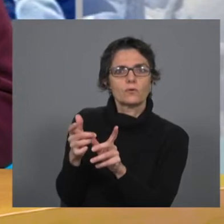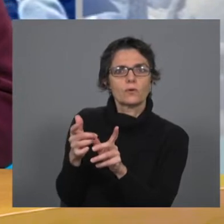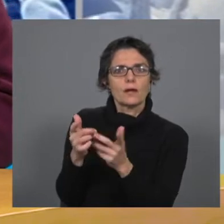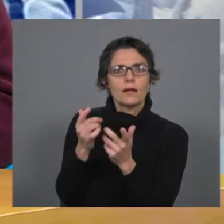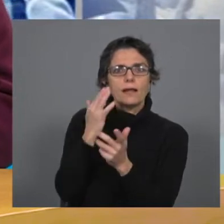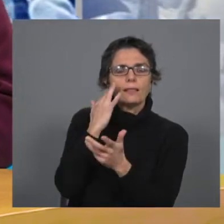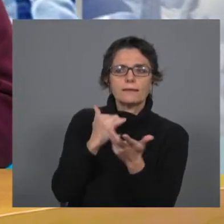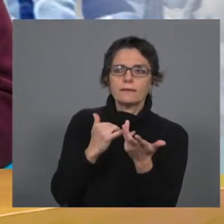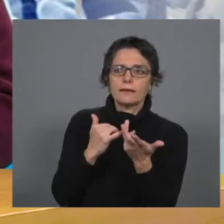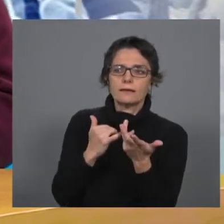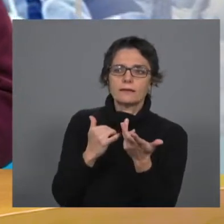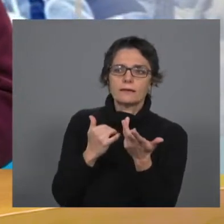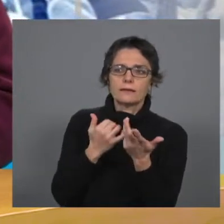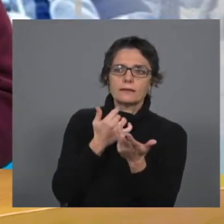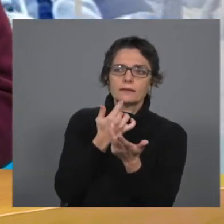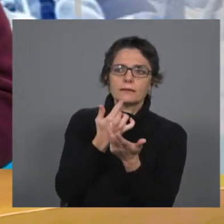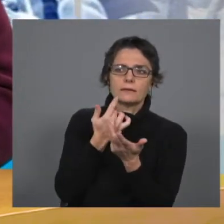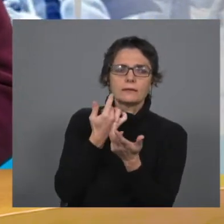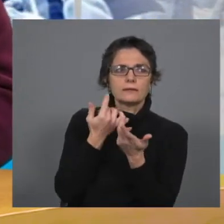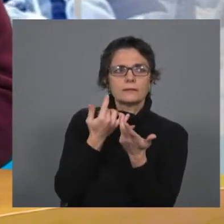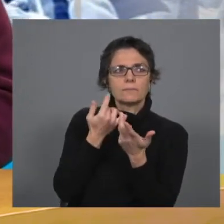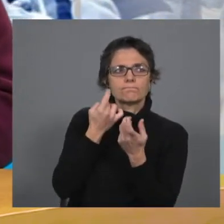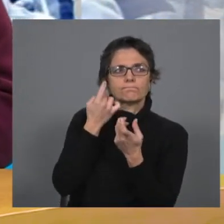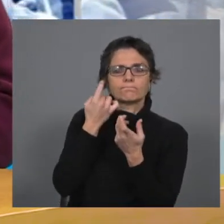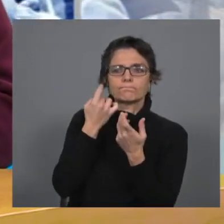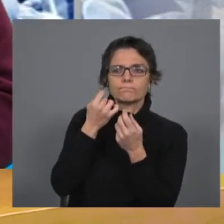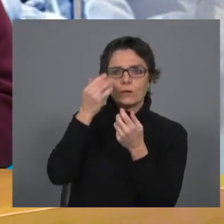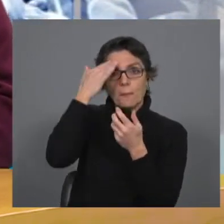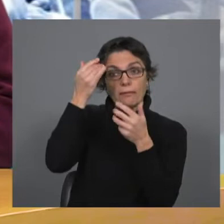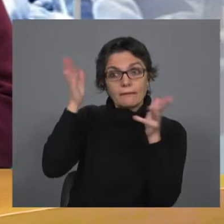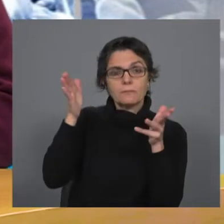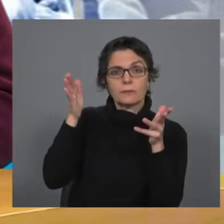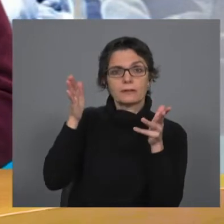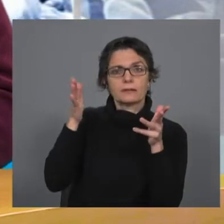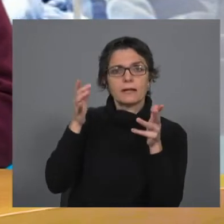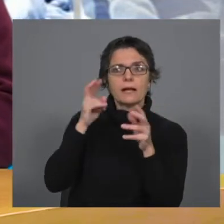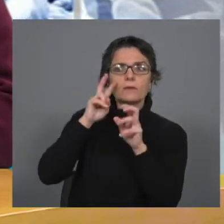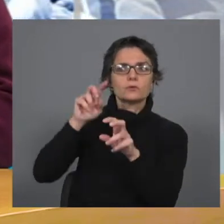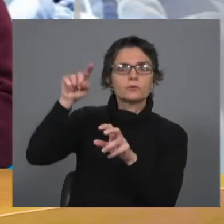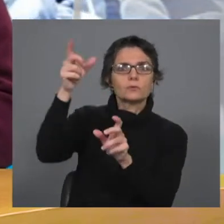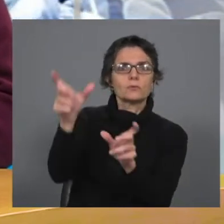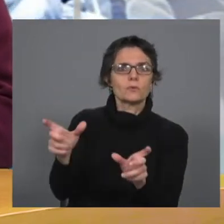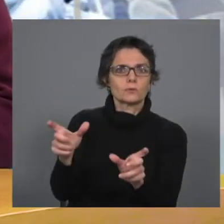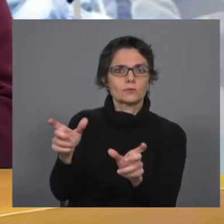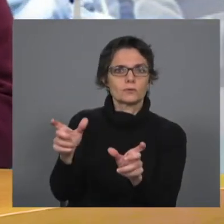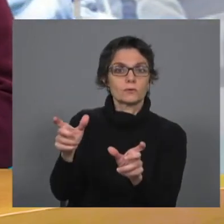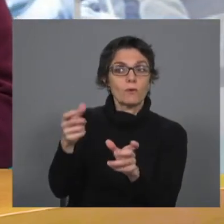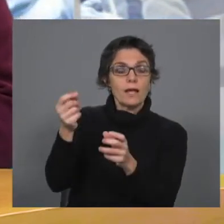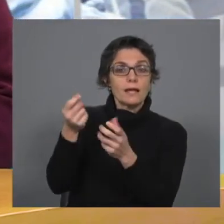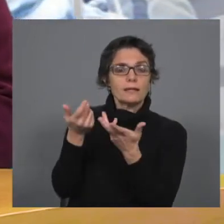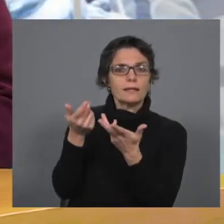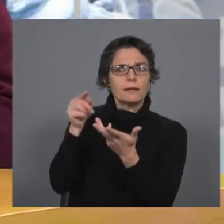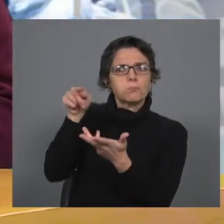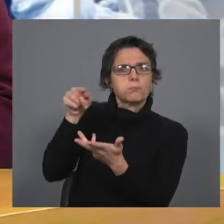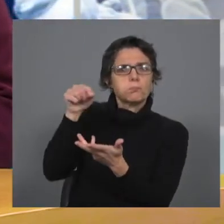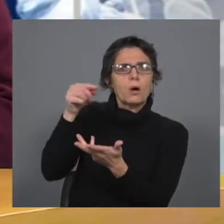de deixar muitas vezes os preconceitos que temos acerca do outro e descobri-lo na sua verdade, no dom que traz e naquilo que me